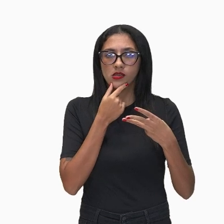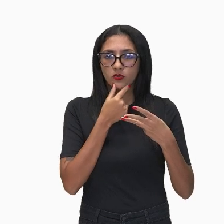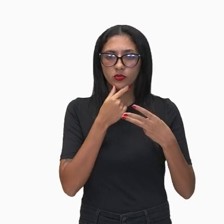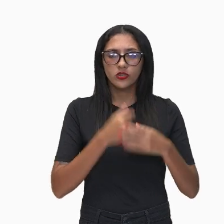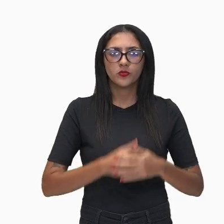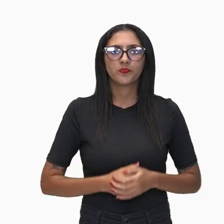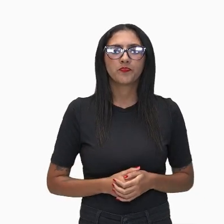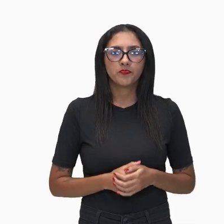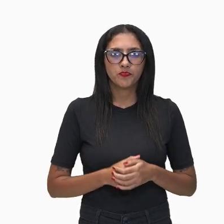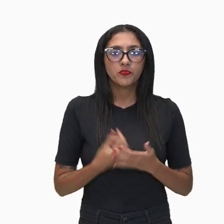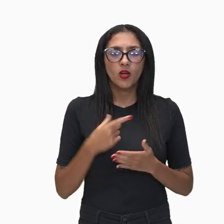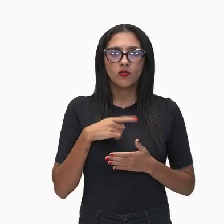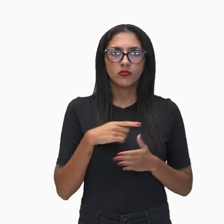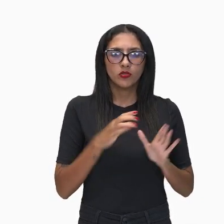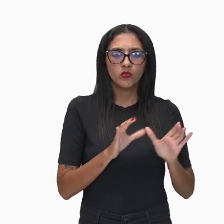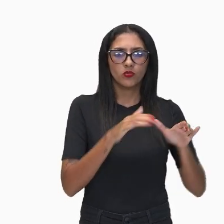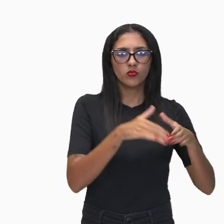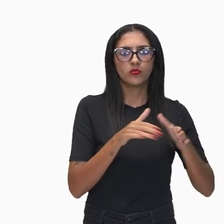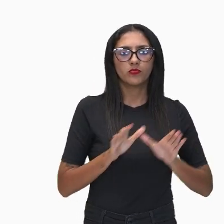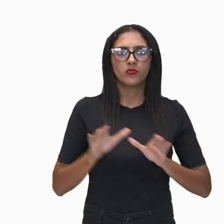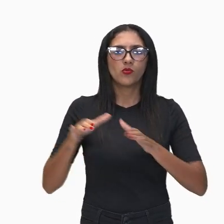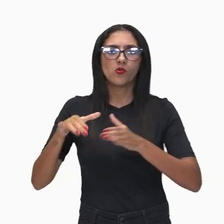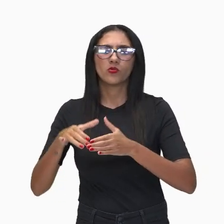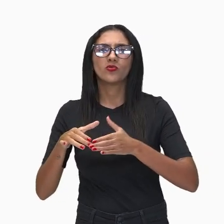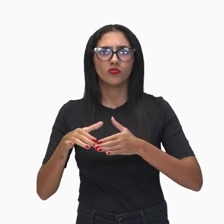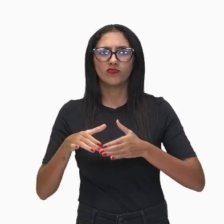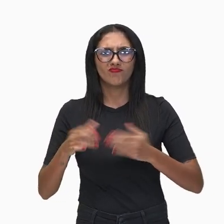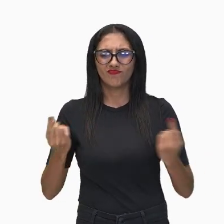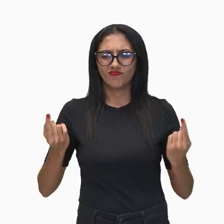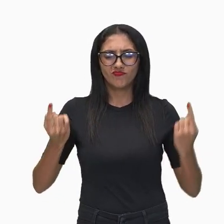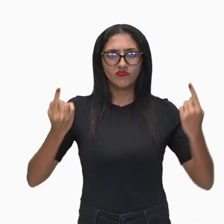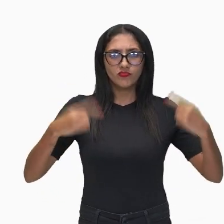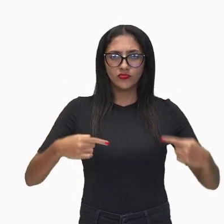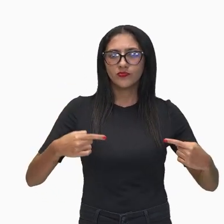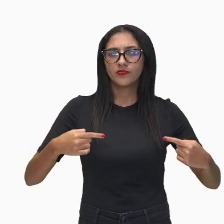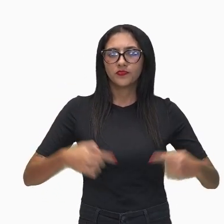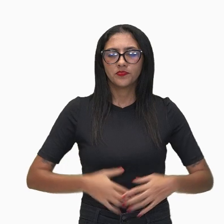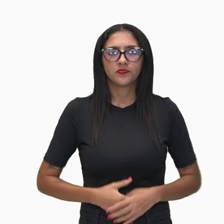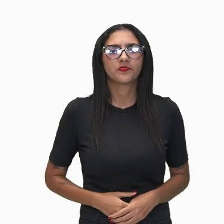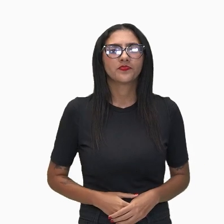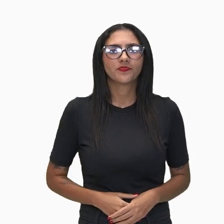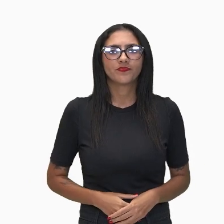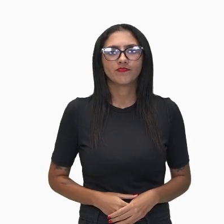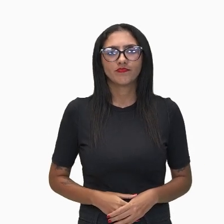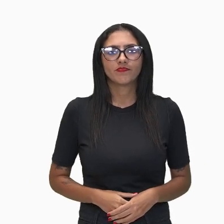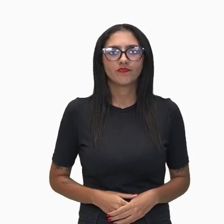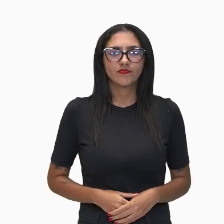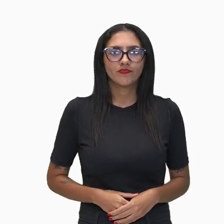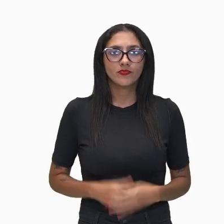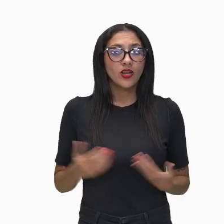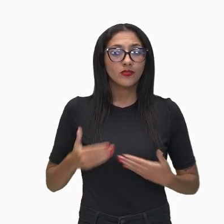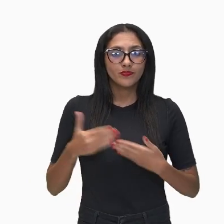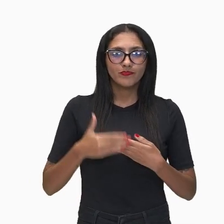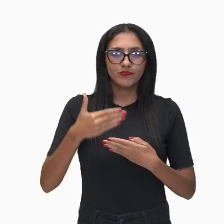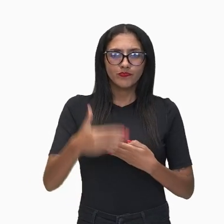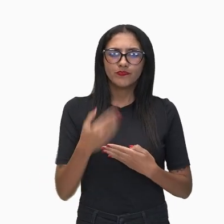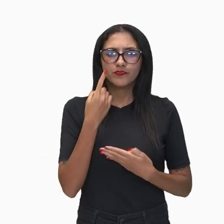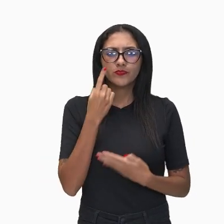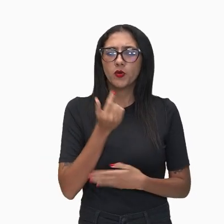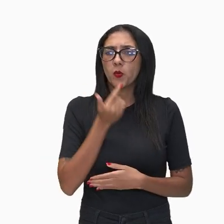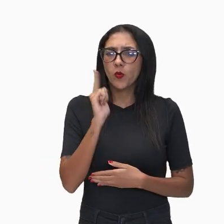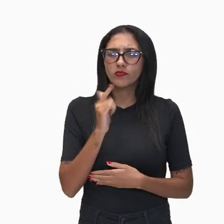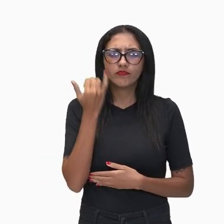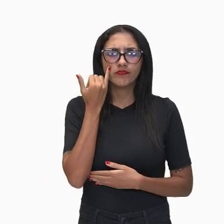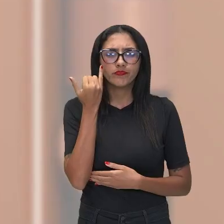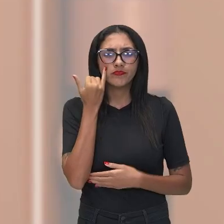Então eram dois grupos ali que se rivalizavam, né? Vamos adiante então, a gente vai ver aqui mais alguns detalhes.